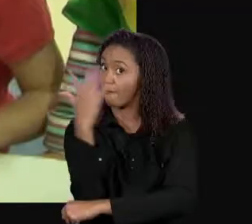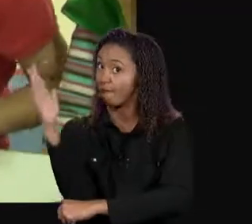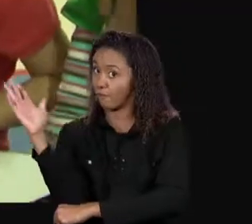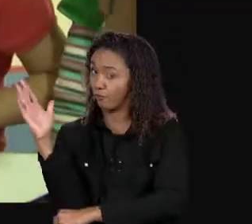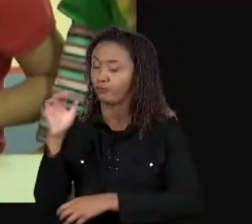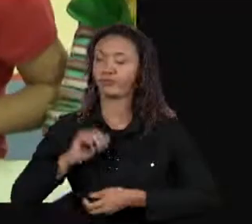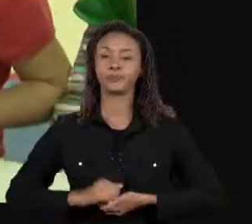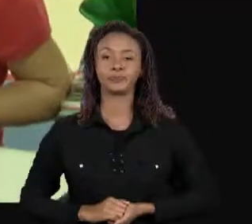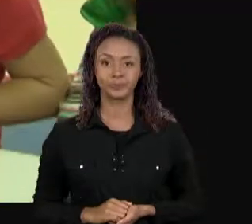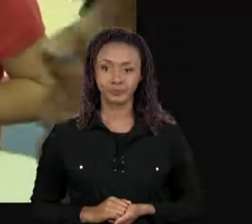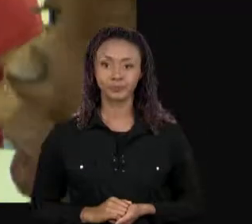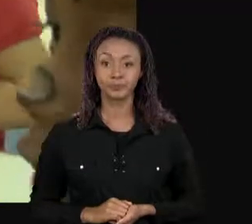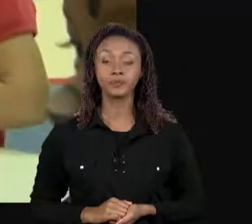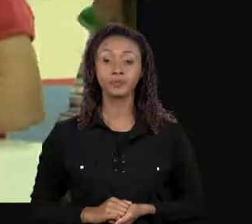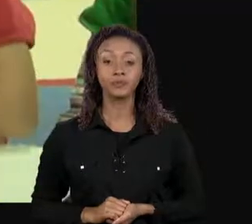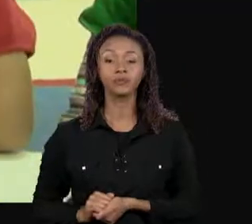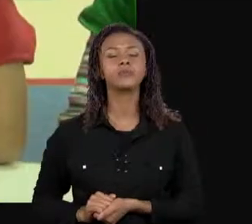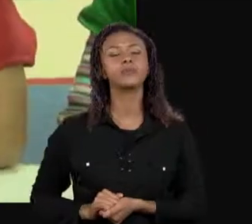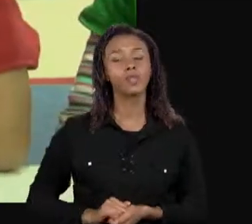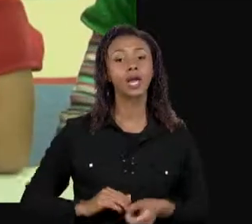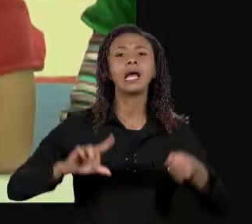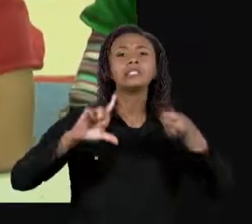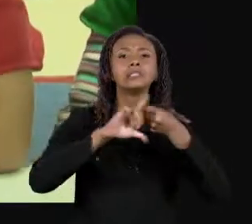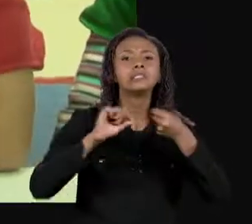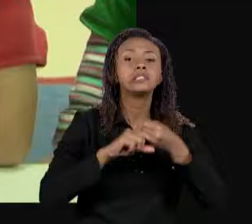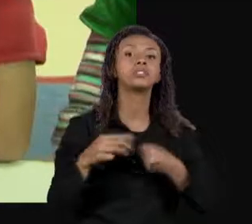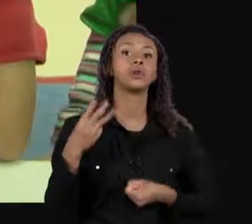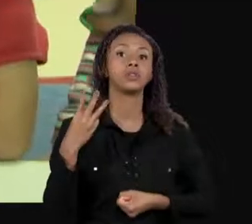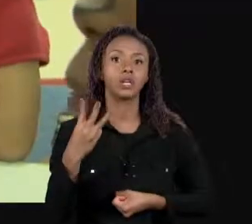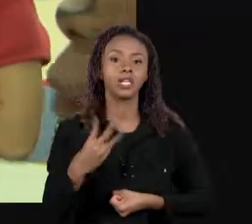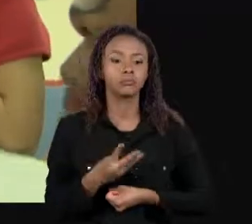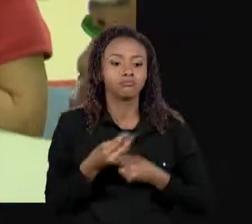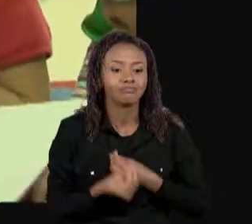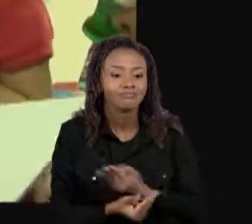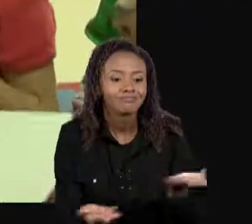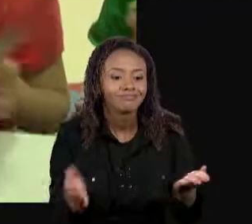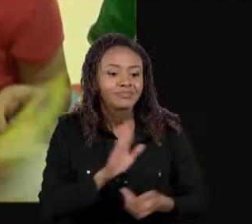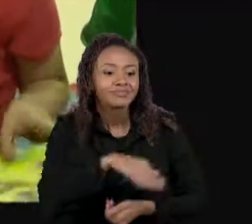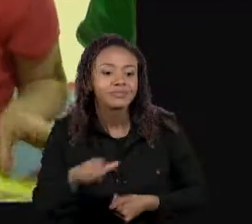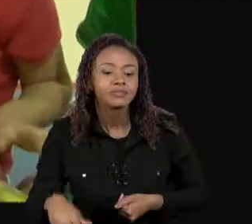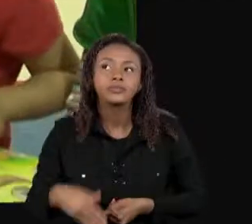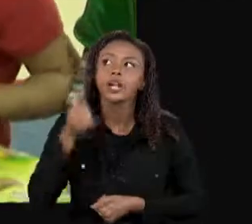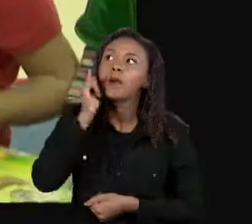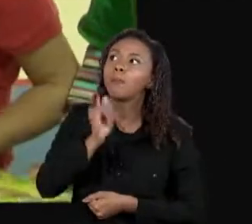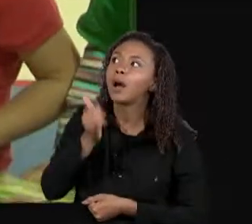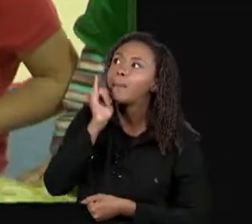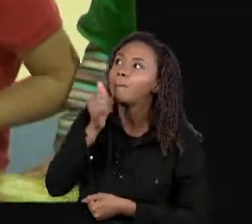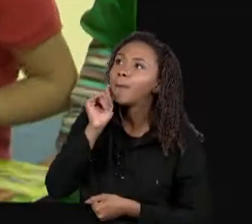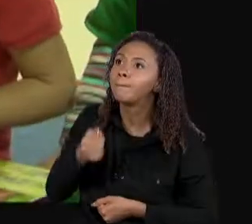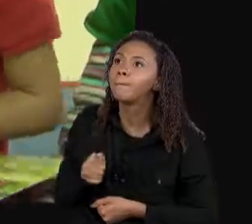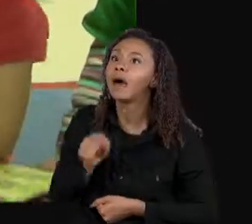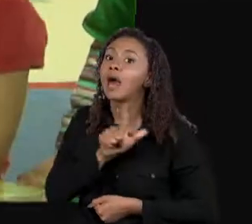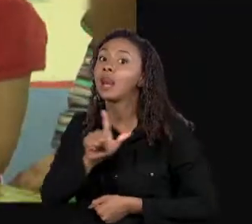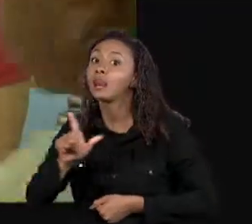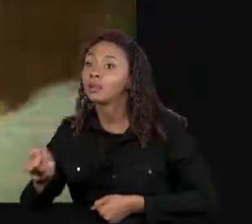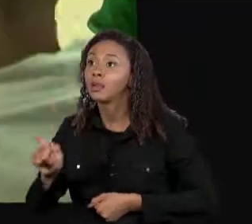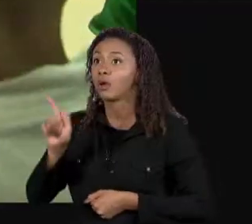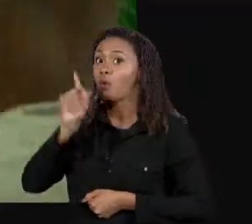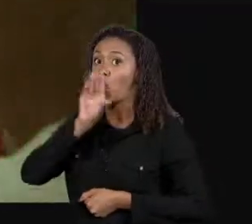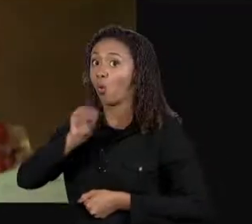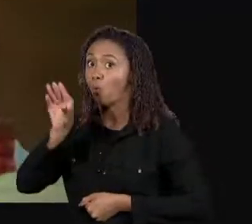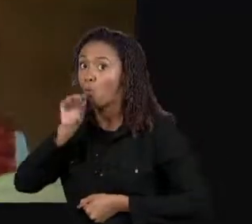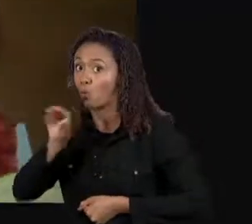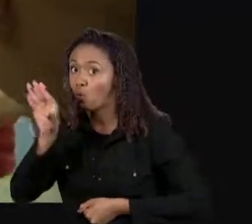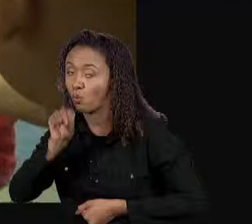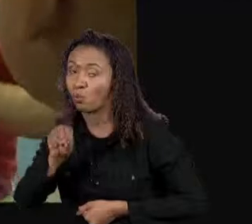Possibilitem às crianças experiências de narrativas, de apreciação e interação com a linguagem oral e escrita, e